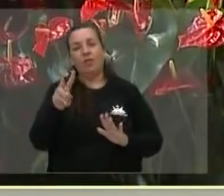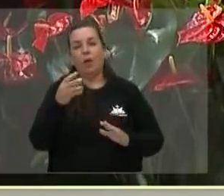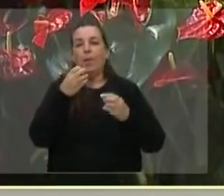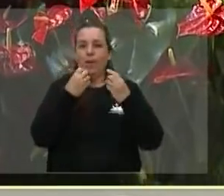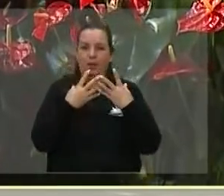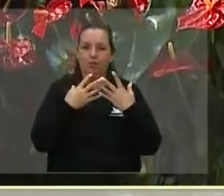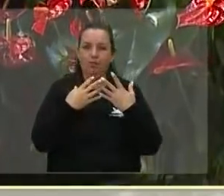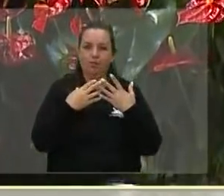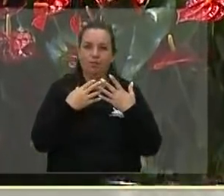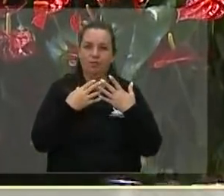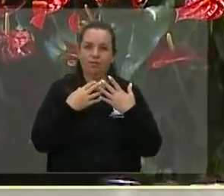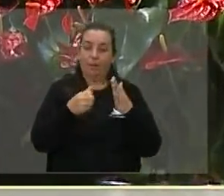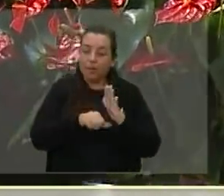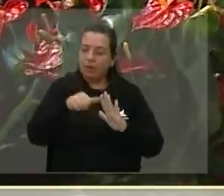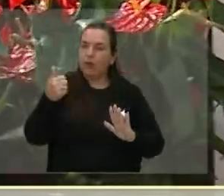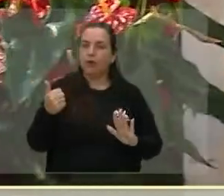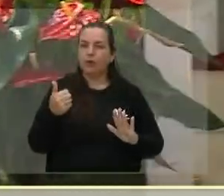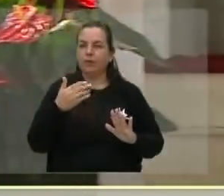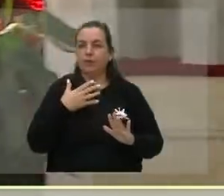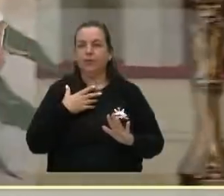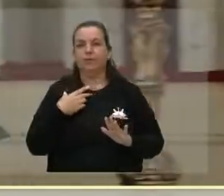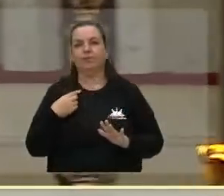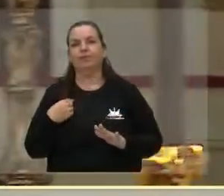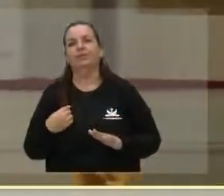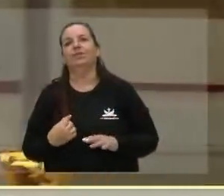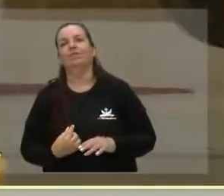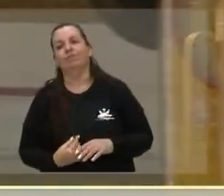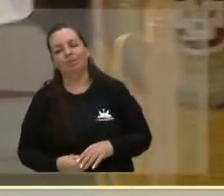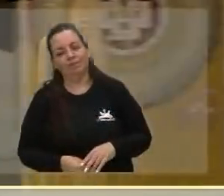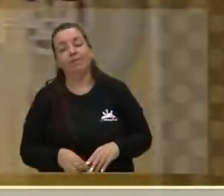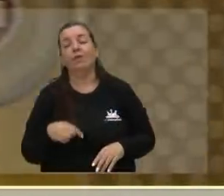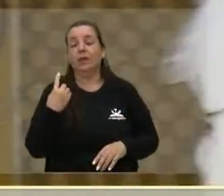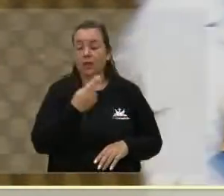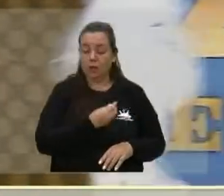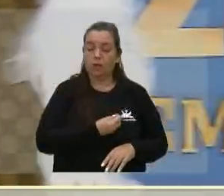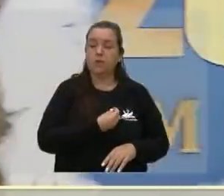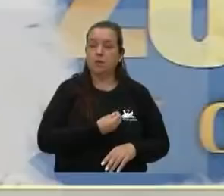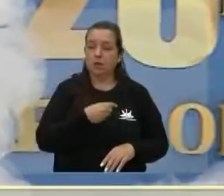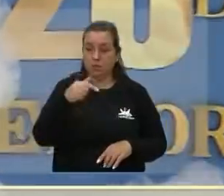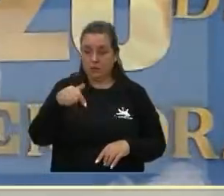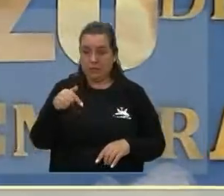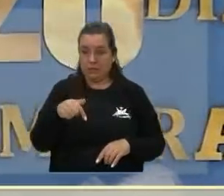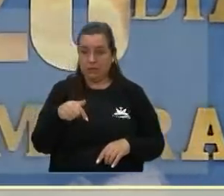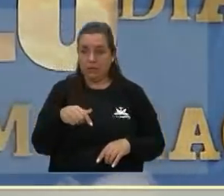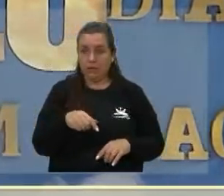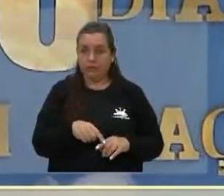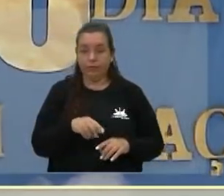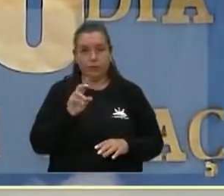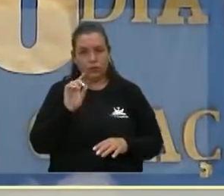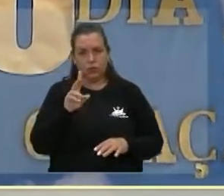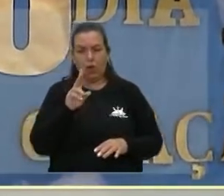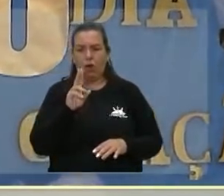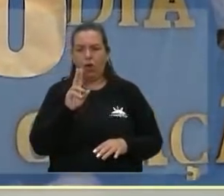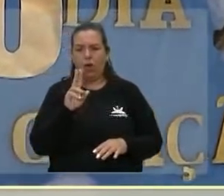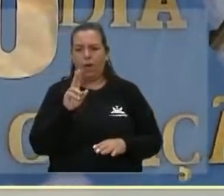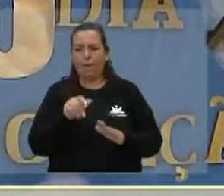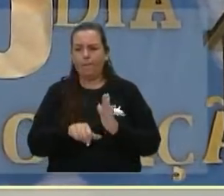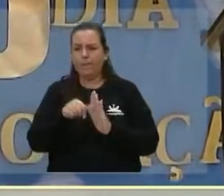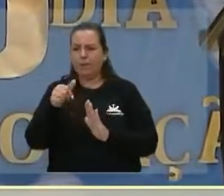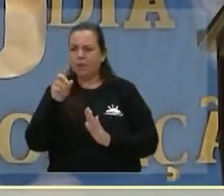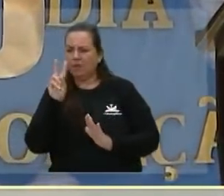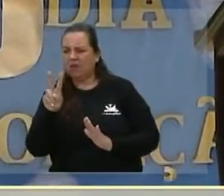discernimento tro mas antes não e nós estamos muito aqui primeiro